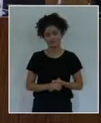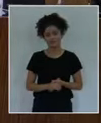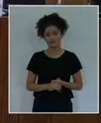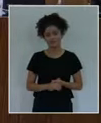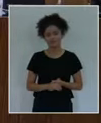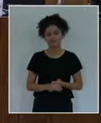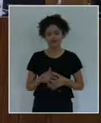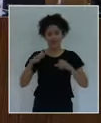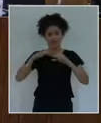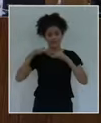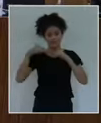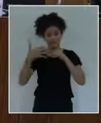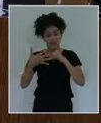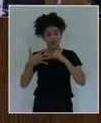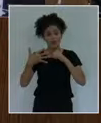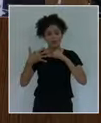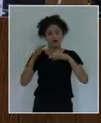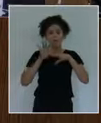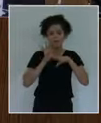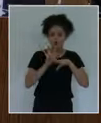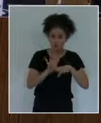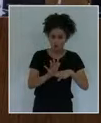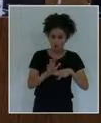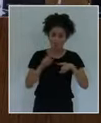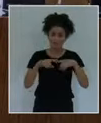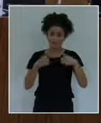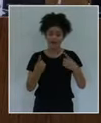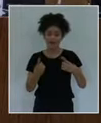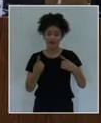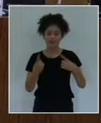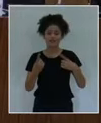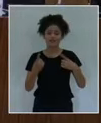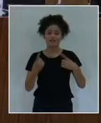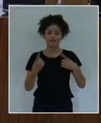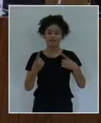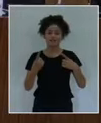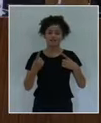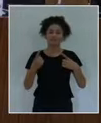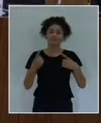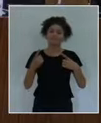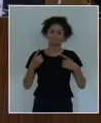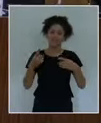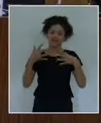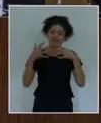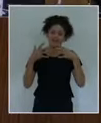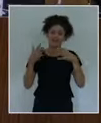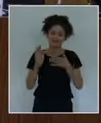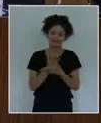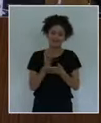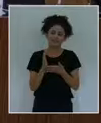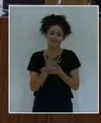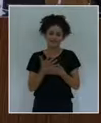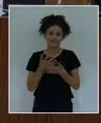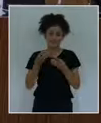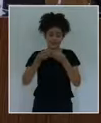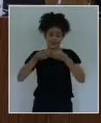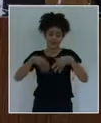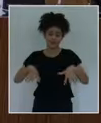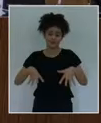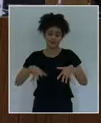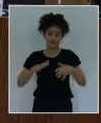As redes sociais, de certa forma, ajudam, mas também tem alguns pontos que, às vezes, prejudicam, né? Então, essa